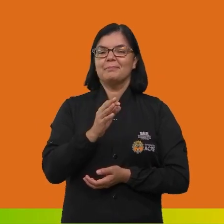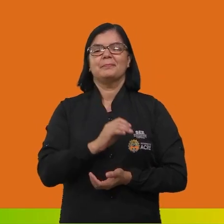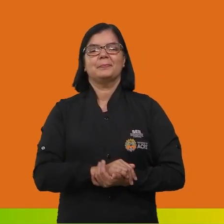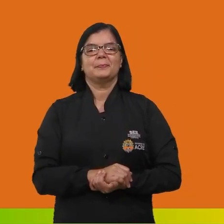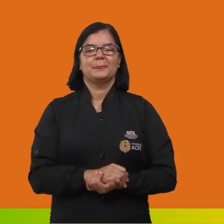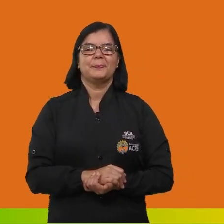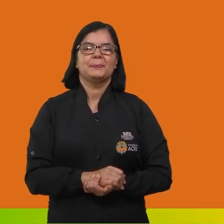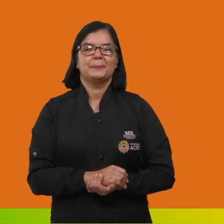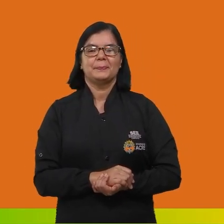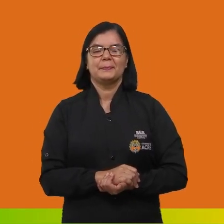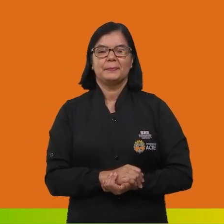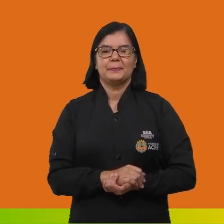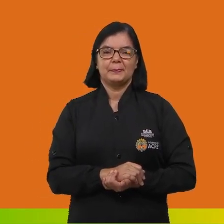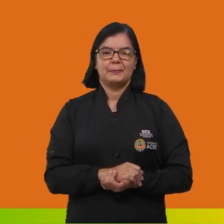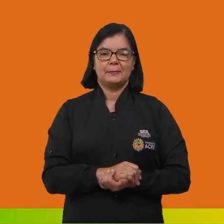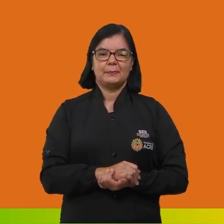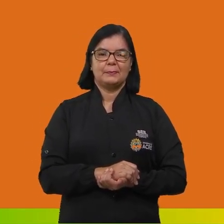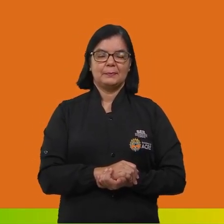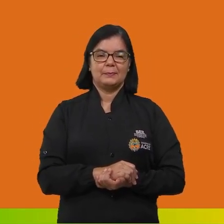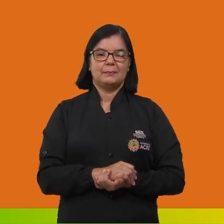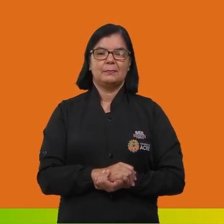verdadeira.